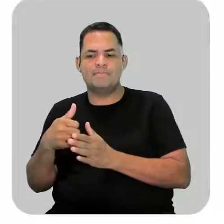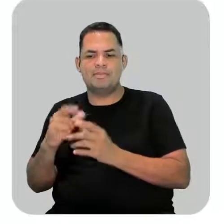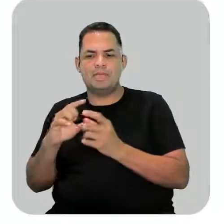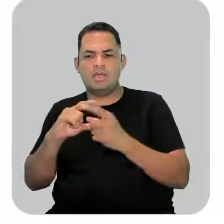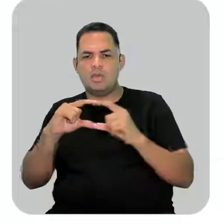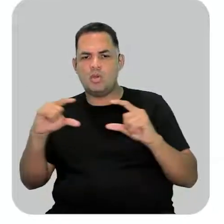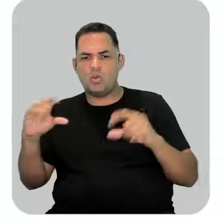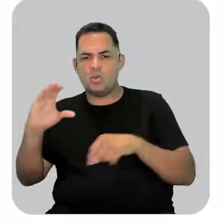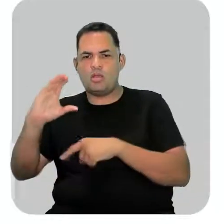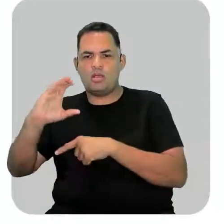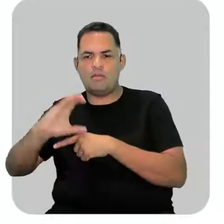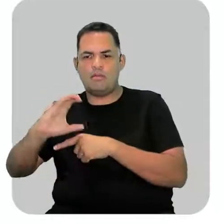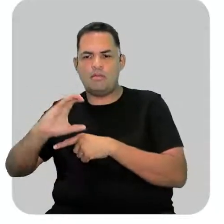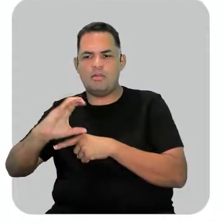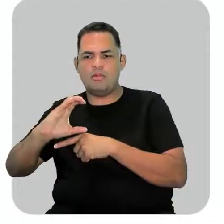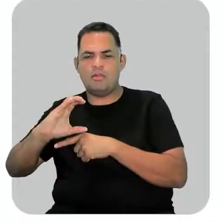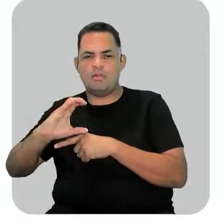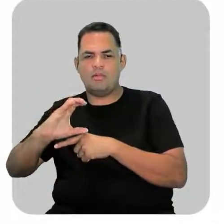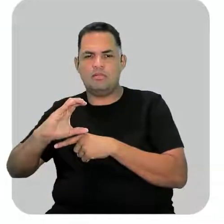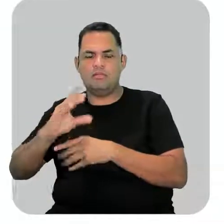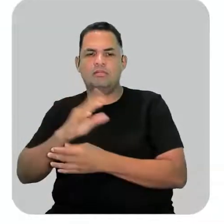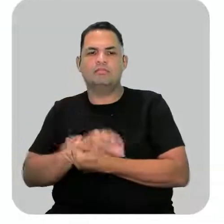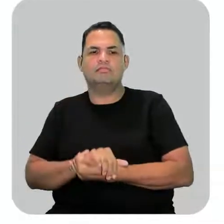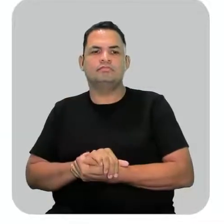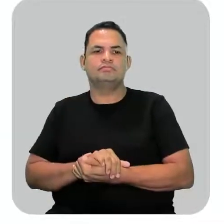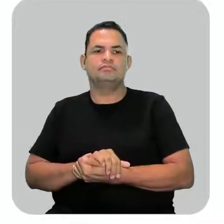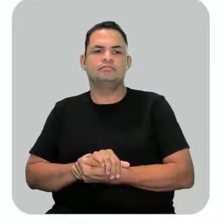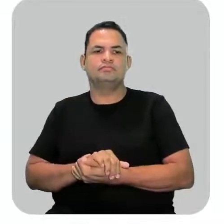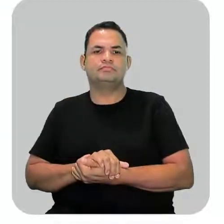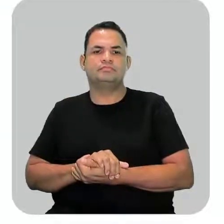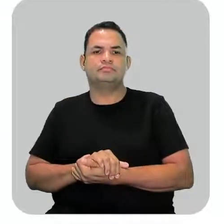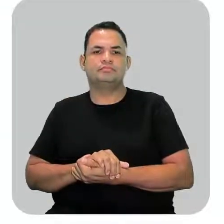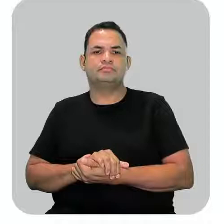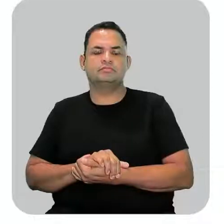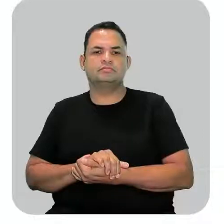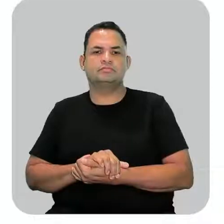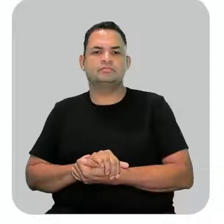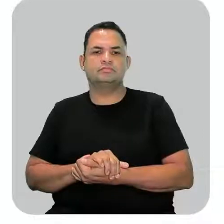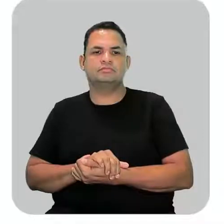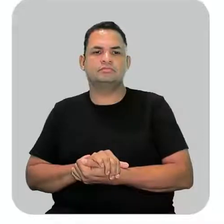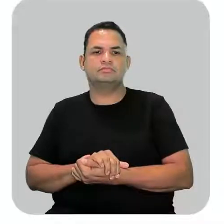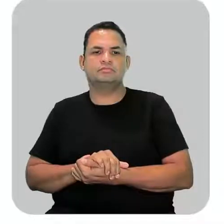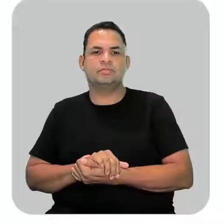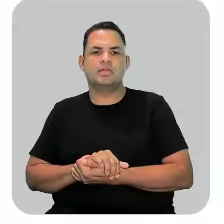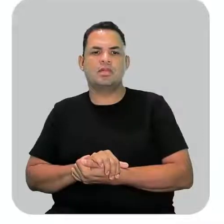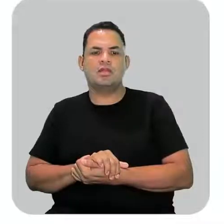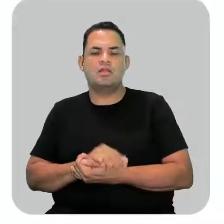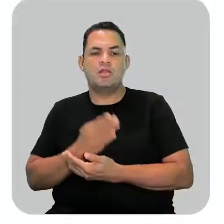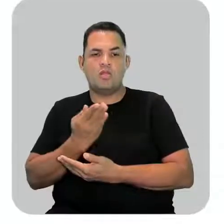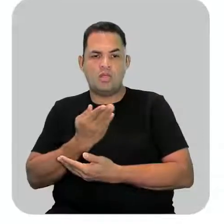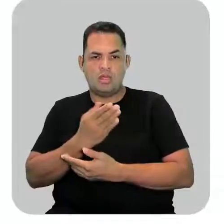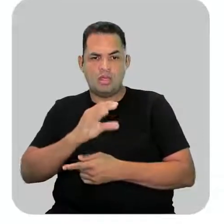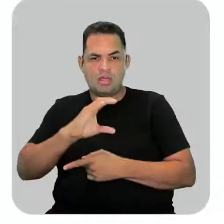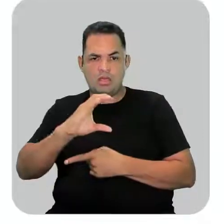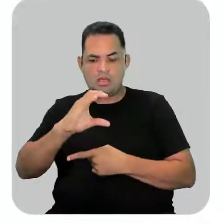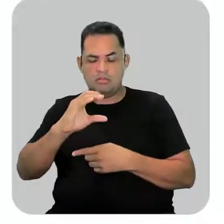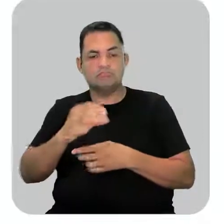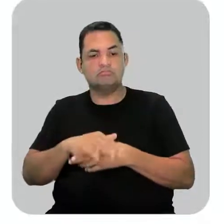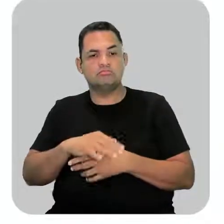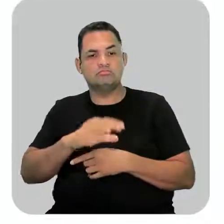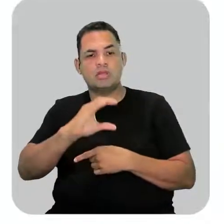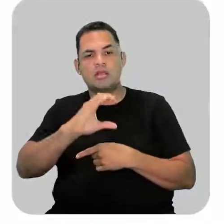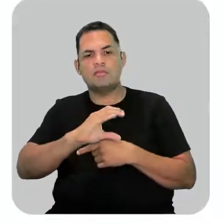carbono. Esse carbono, aonde a nossa hidroxila está ligada, é esse daqui. Ele é um